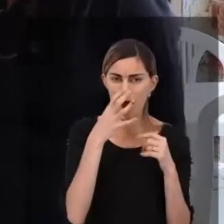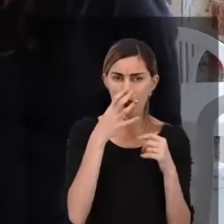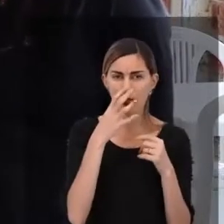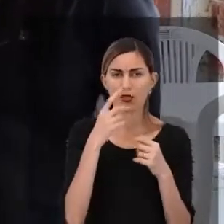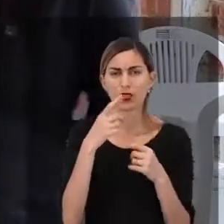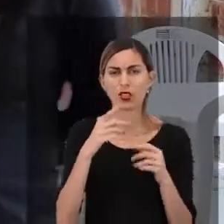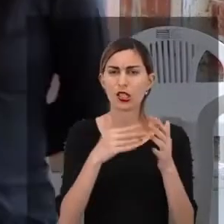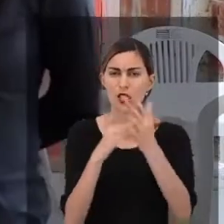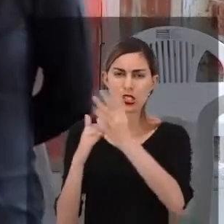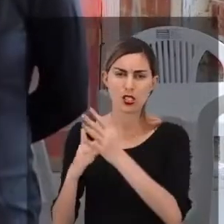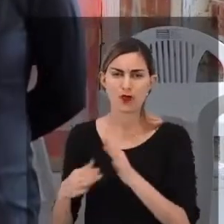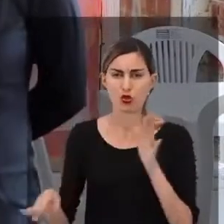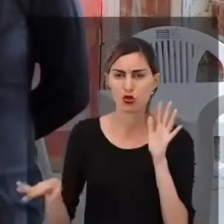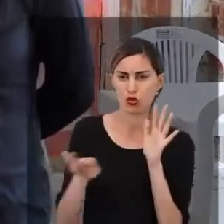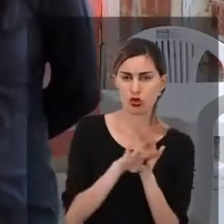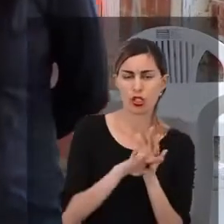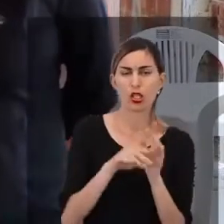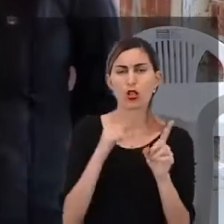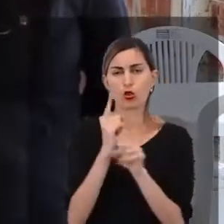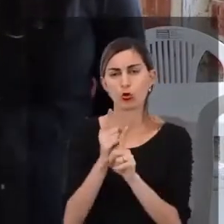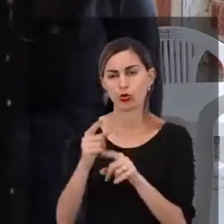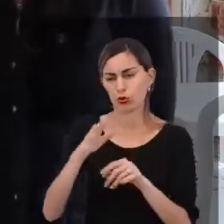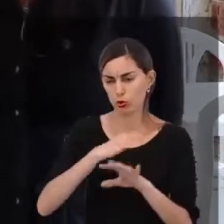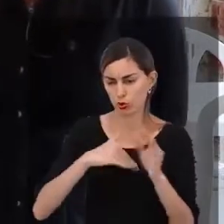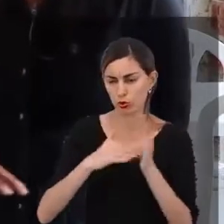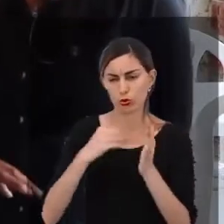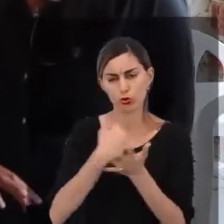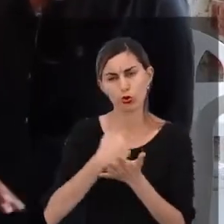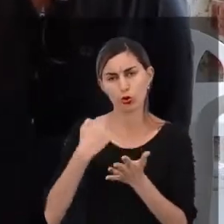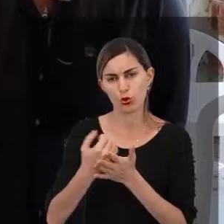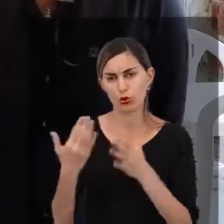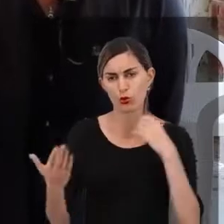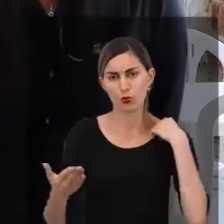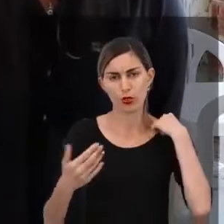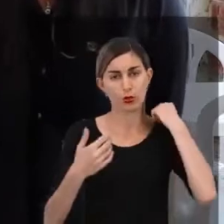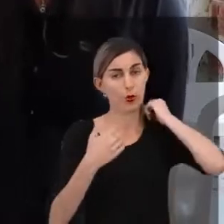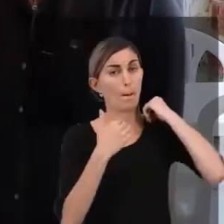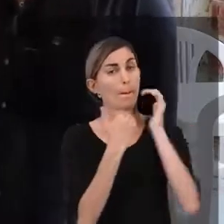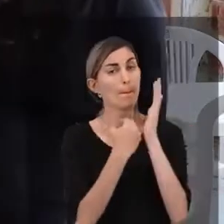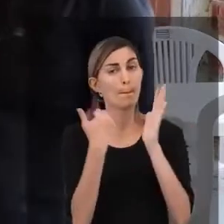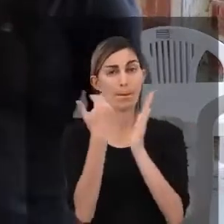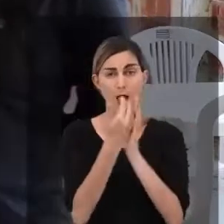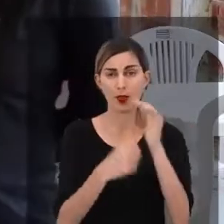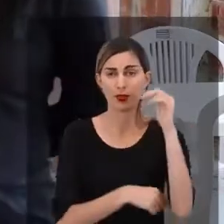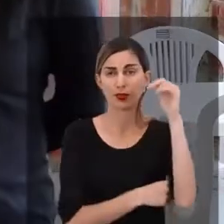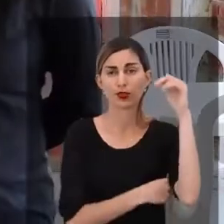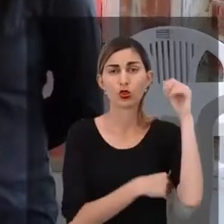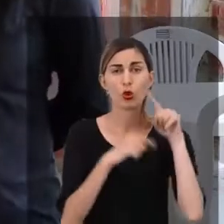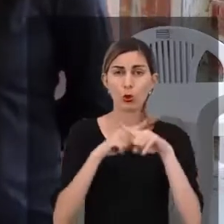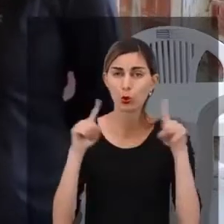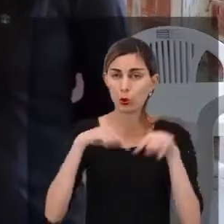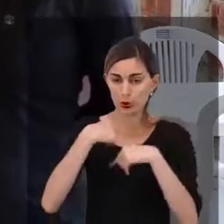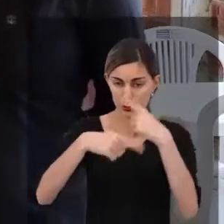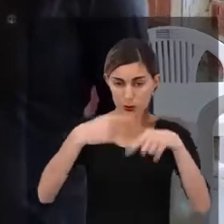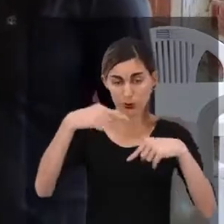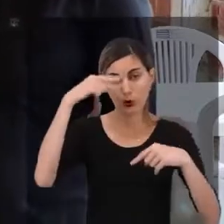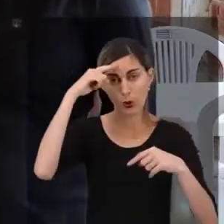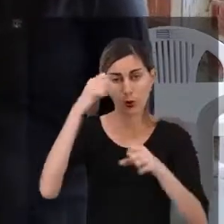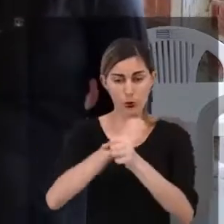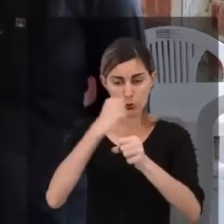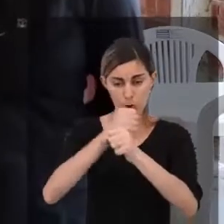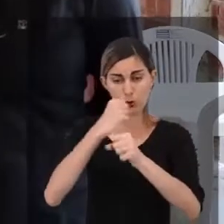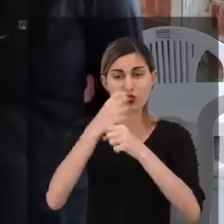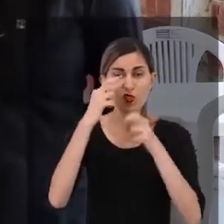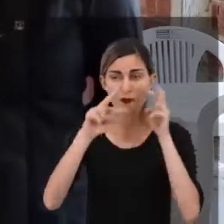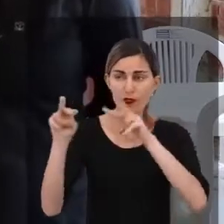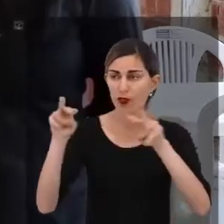está nos assistindo, do desafio que é chegar e encontrar toda essa documentação aqui, além disso aqui, ir para o dia a dia da obra e ver